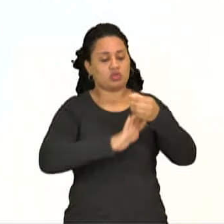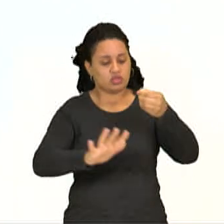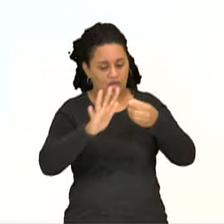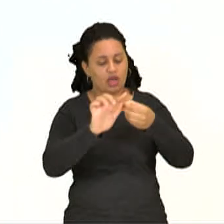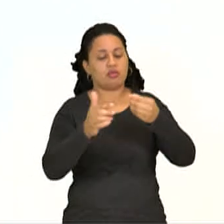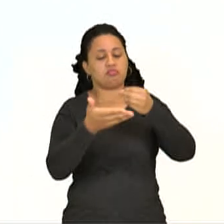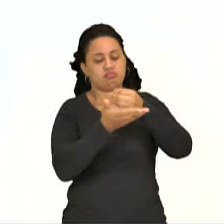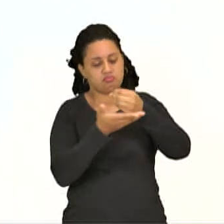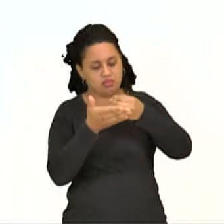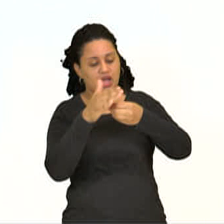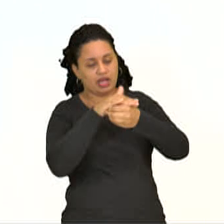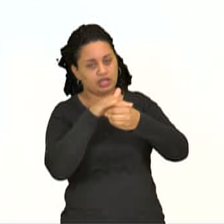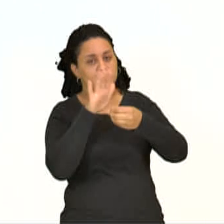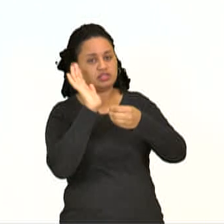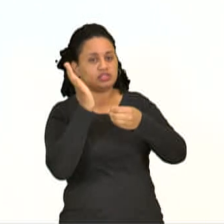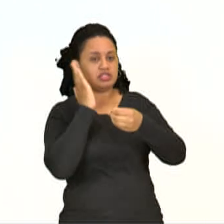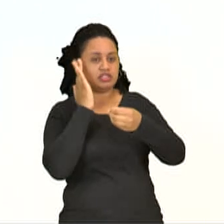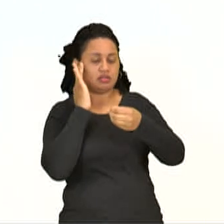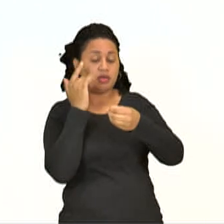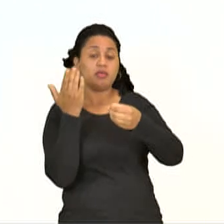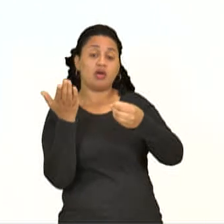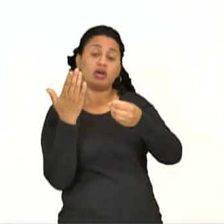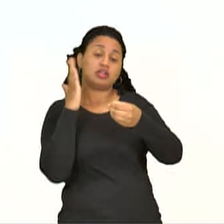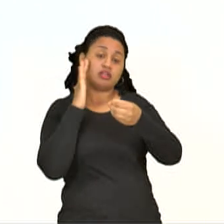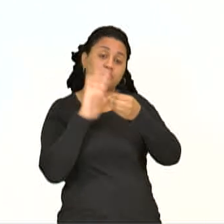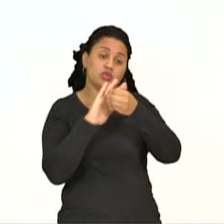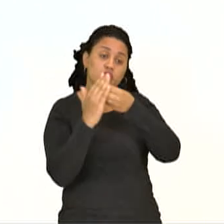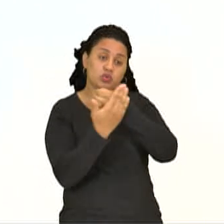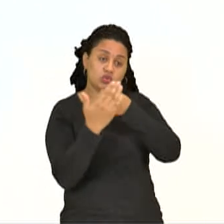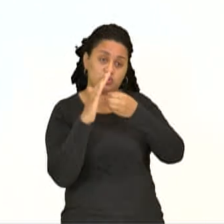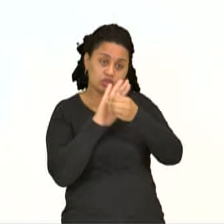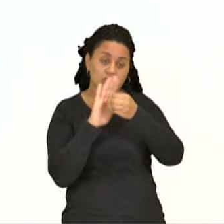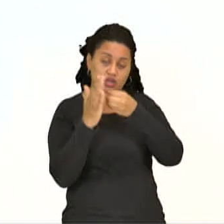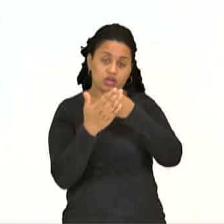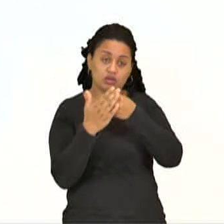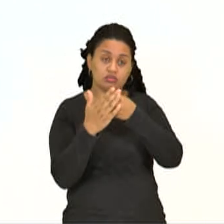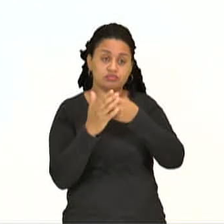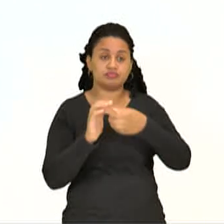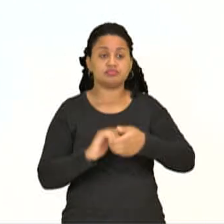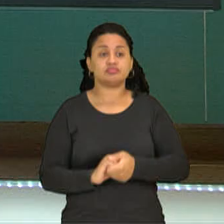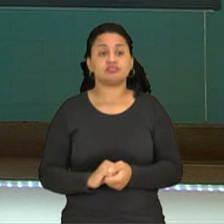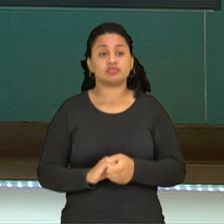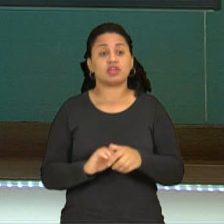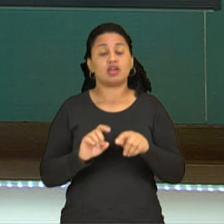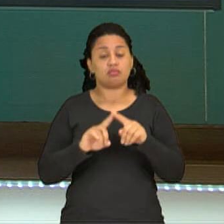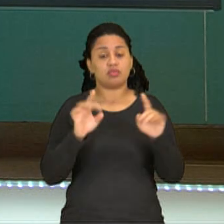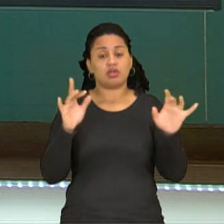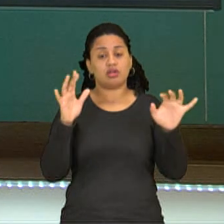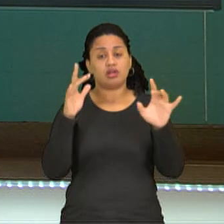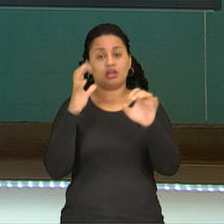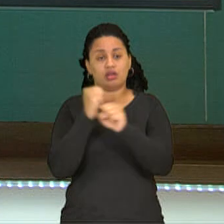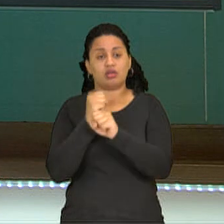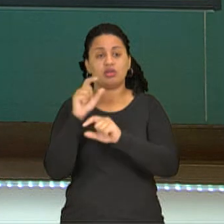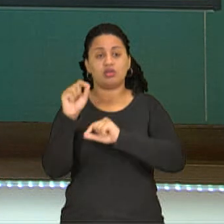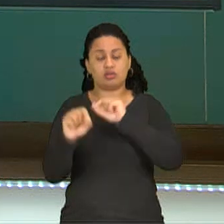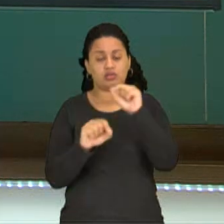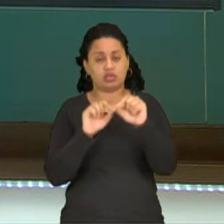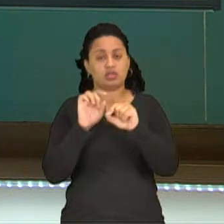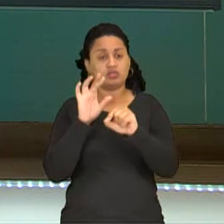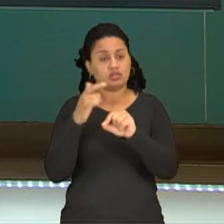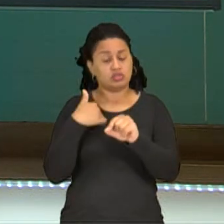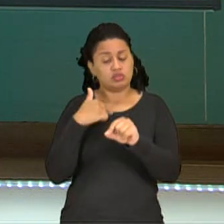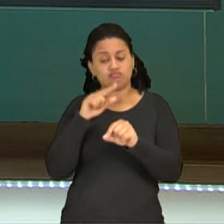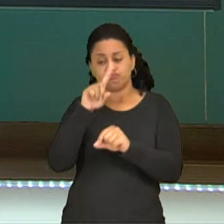gente calculou no primeiro cálculo e a área lateral acabamos de fazer aqui. Na continha aqui, ficamos apenas com a